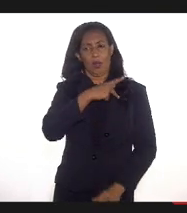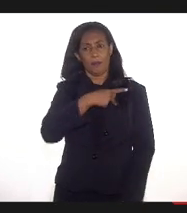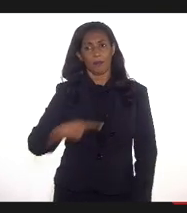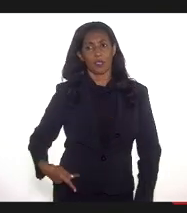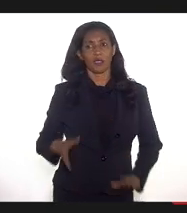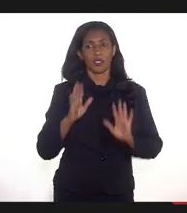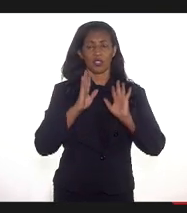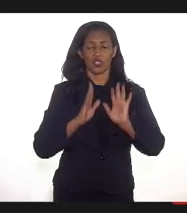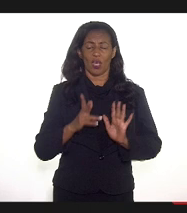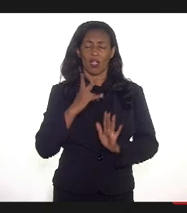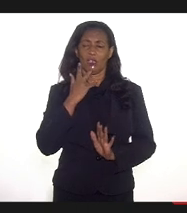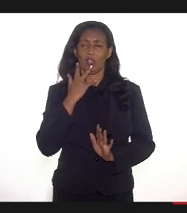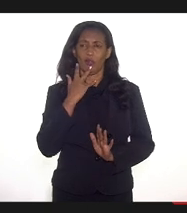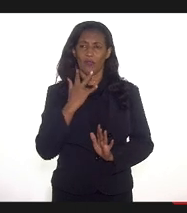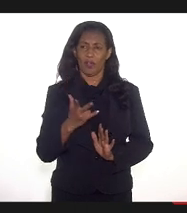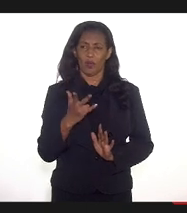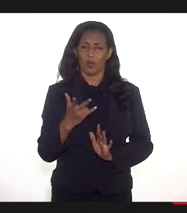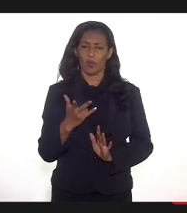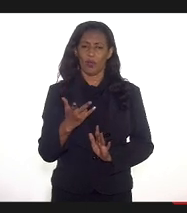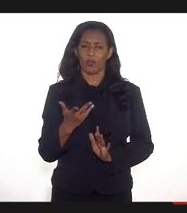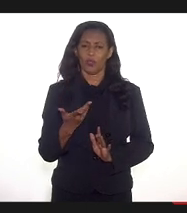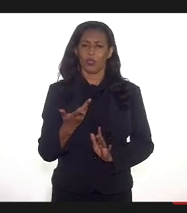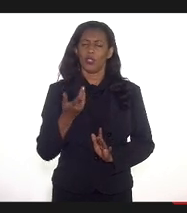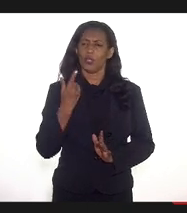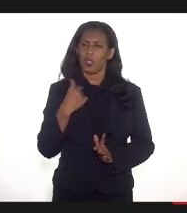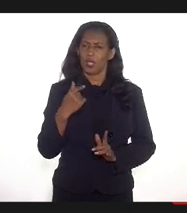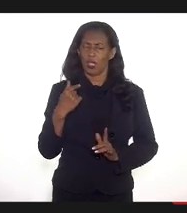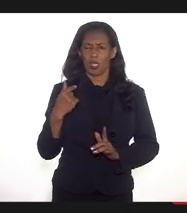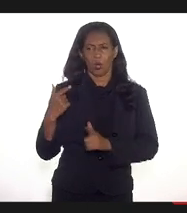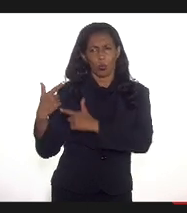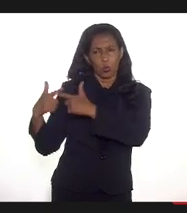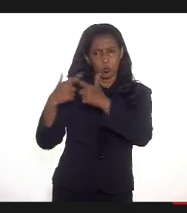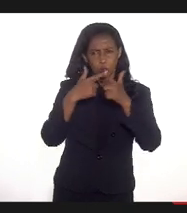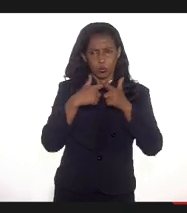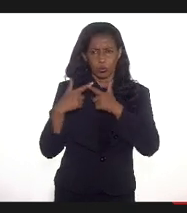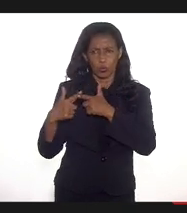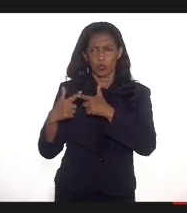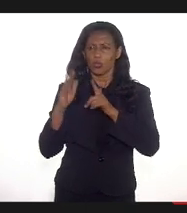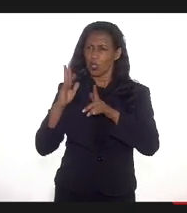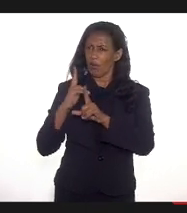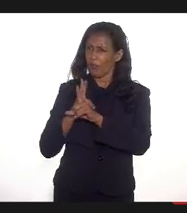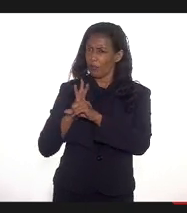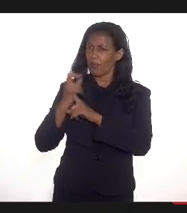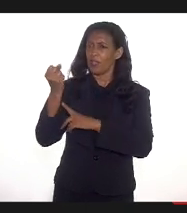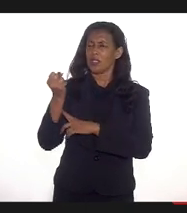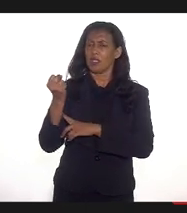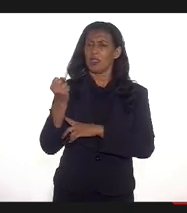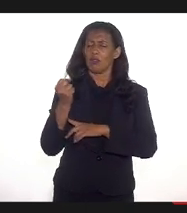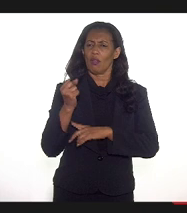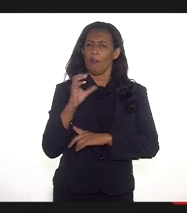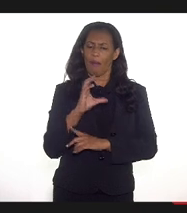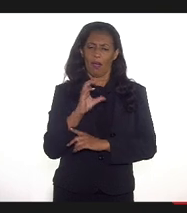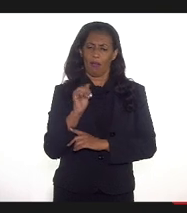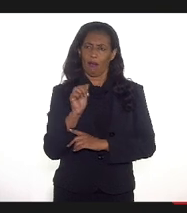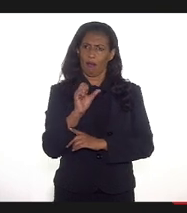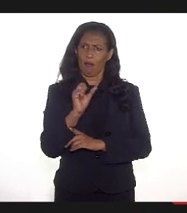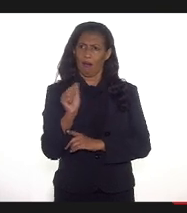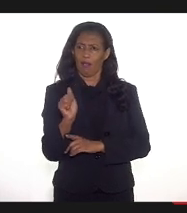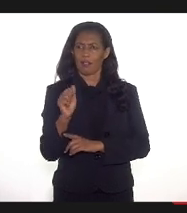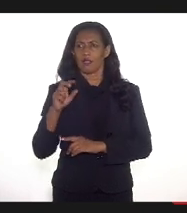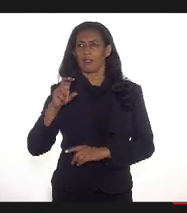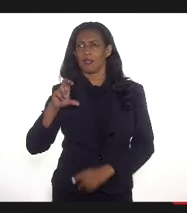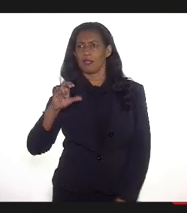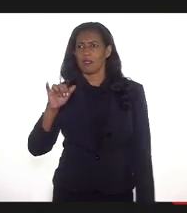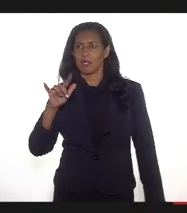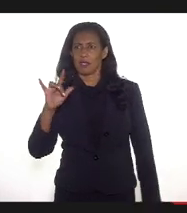que os entraves burocráticos já foram vencidos, mas a Casa Civil ela